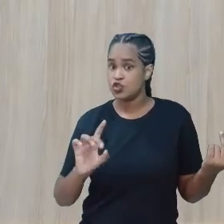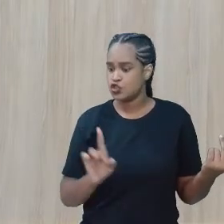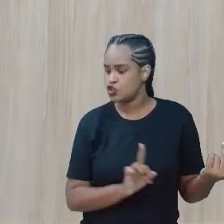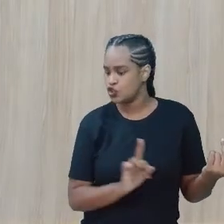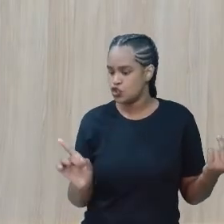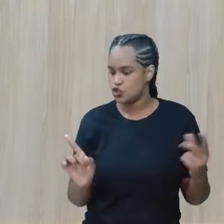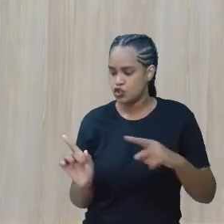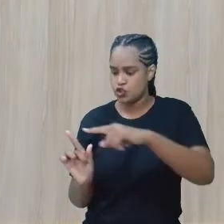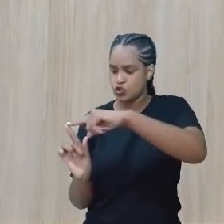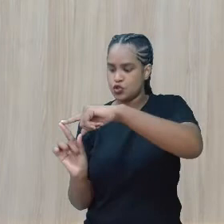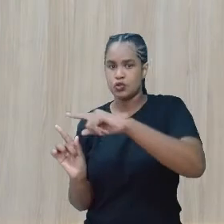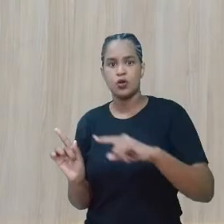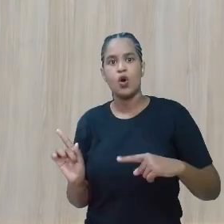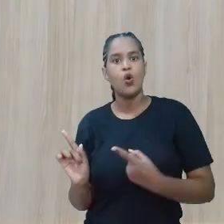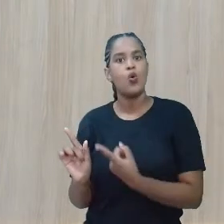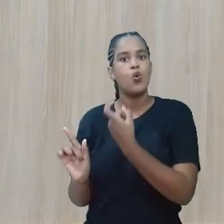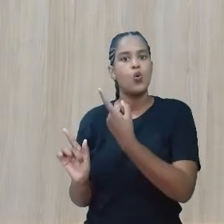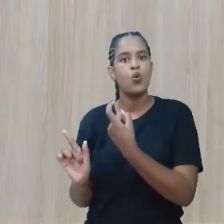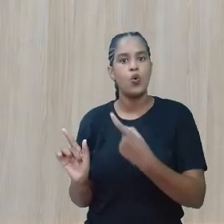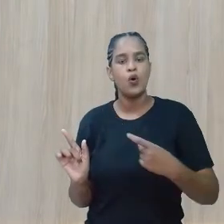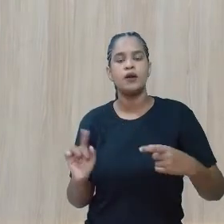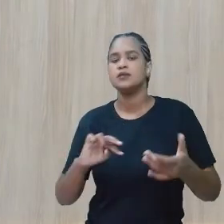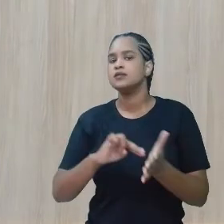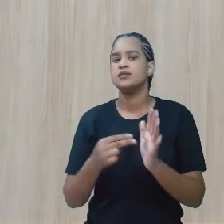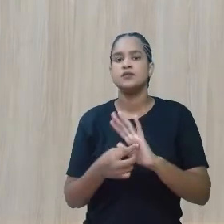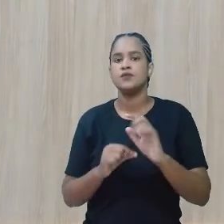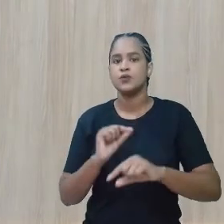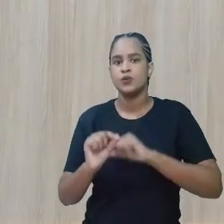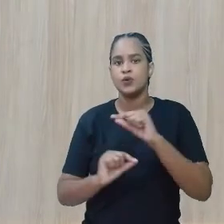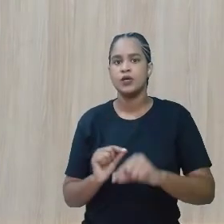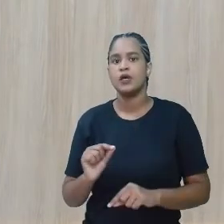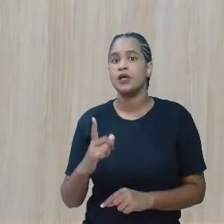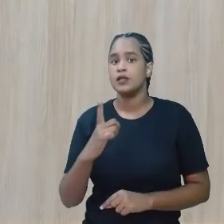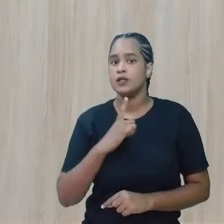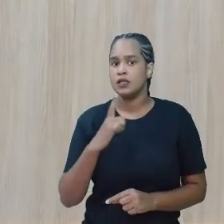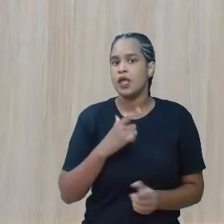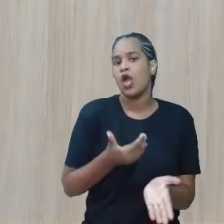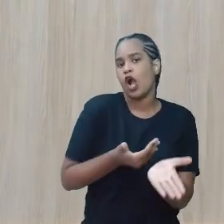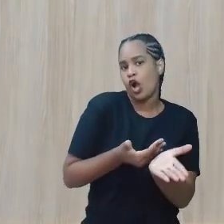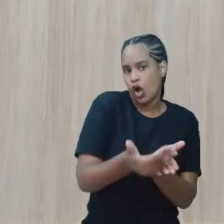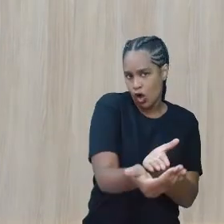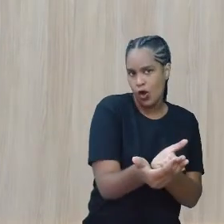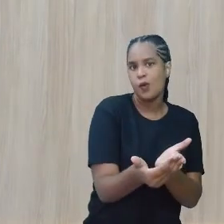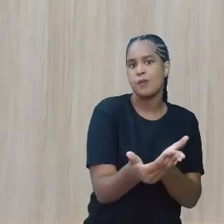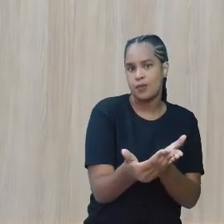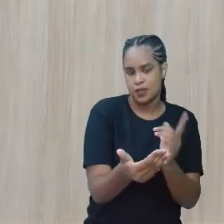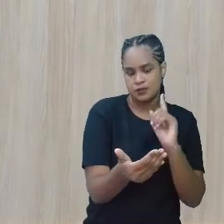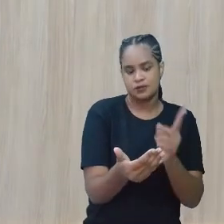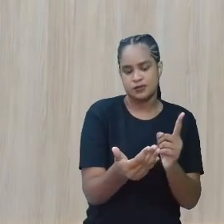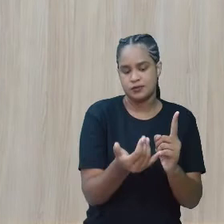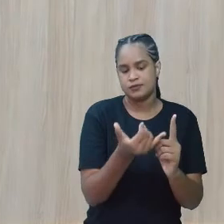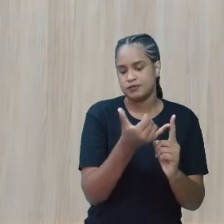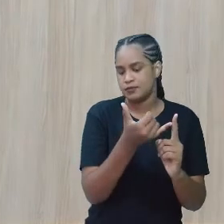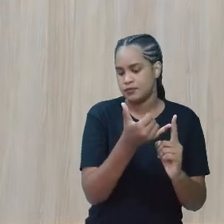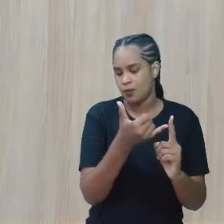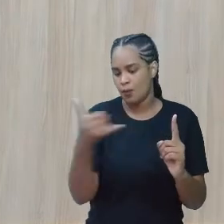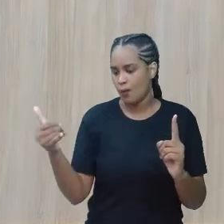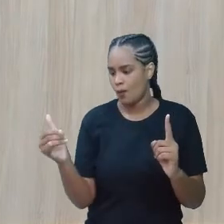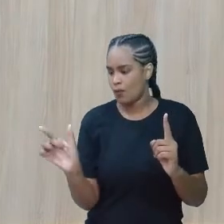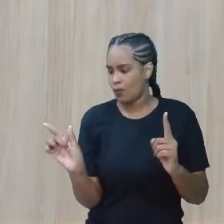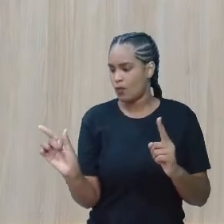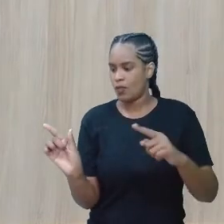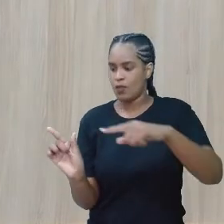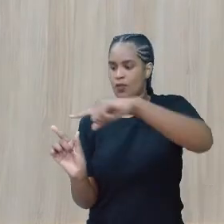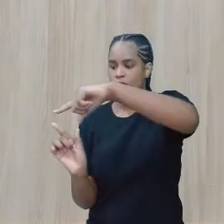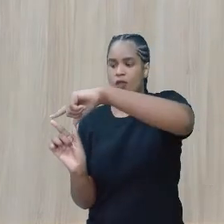uma setinha aí, então eu tenho que essa semi-reta, ela tem um começo, tá bom? Então, na semi-reta, ela tem um